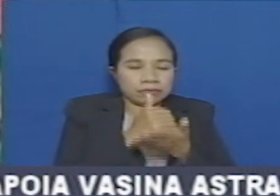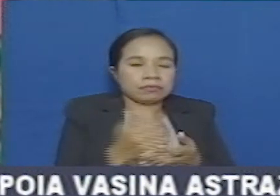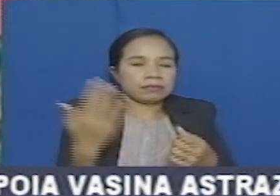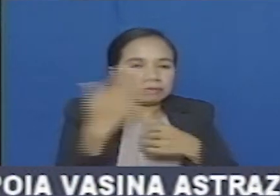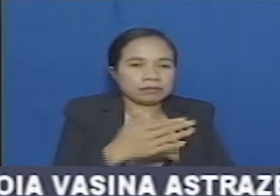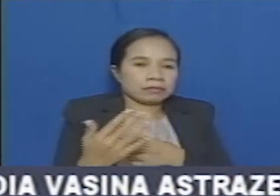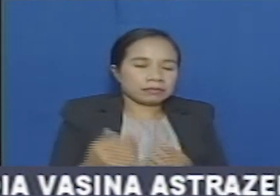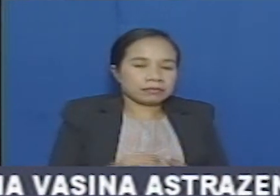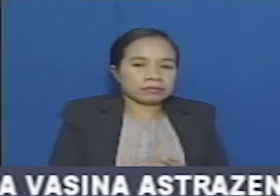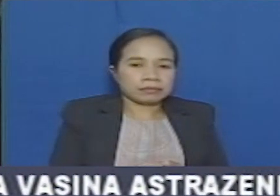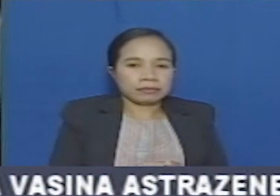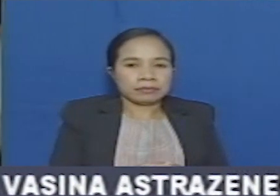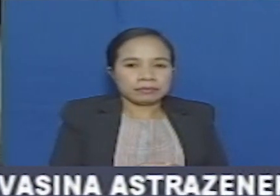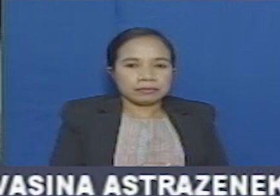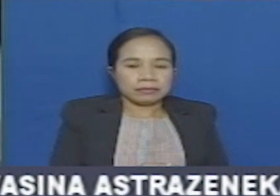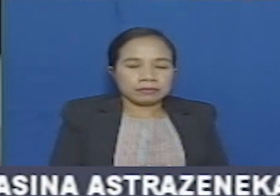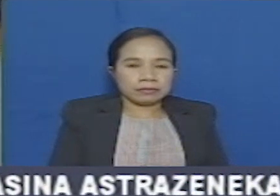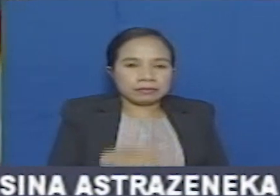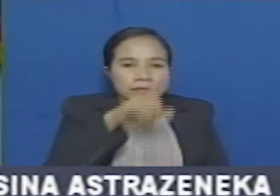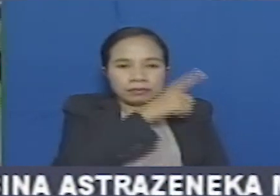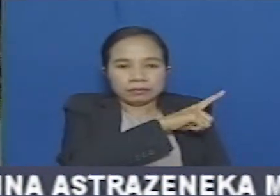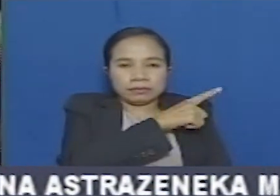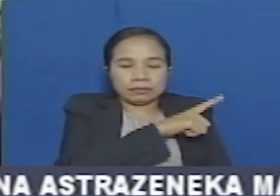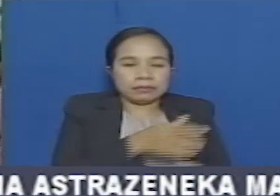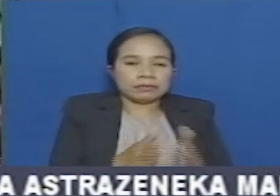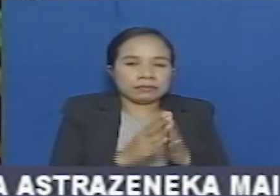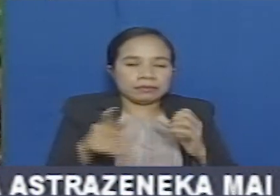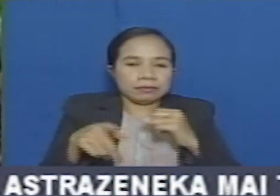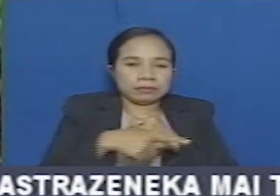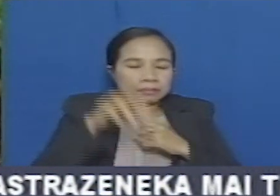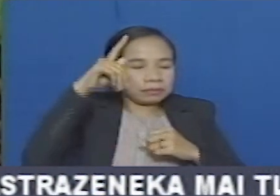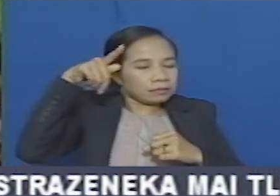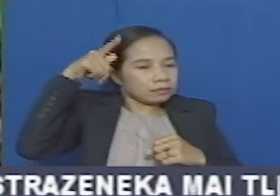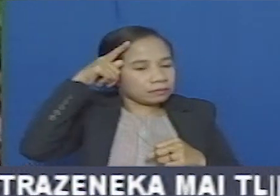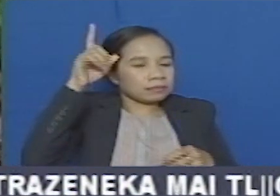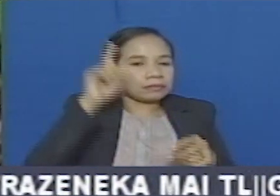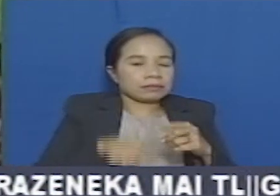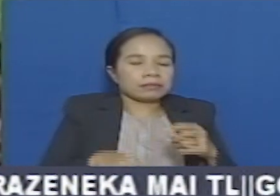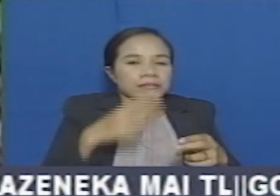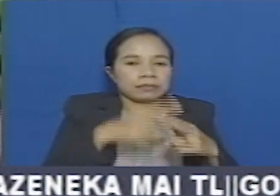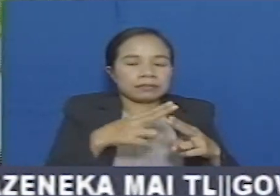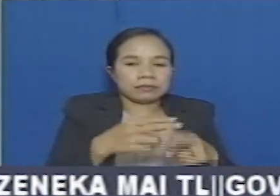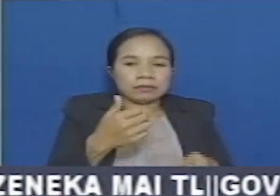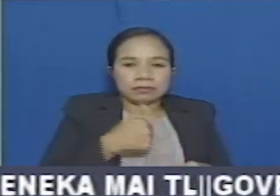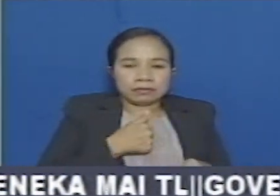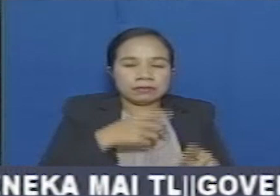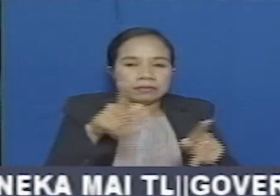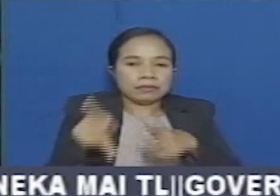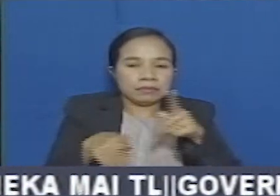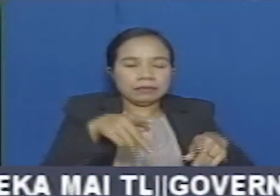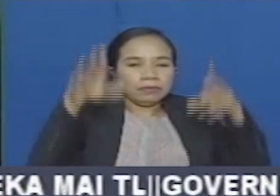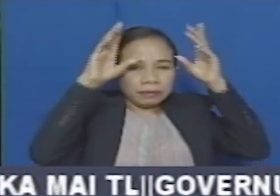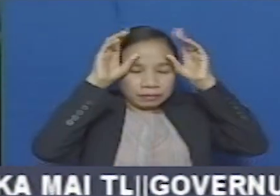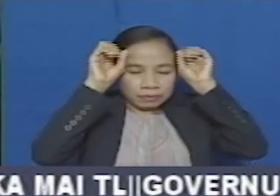servina sa. Ia parte selu klere Anantimor husu partido politiku sira. La Belenaran candidata nia ema ba